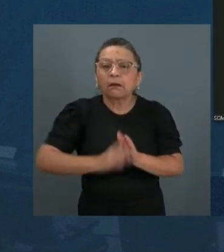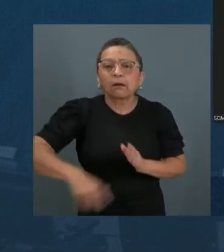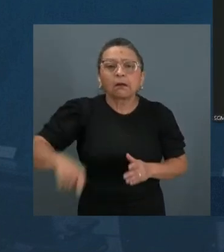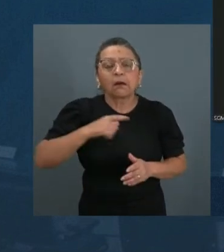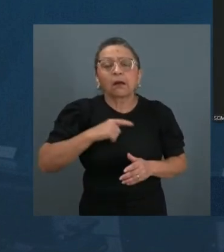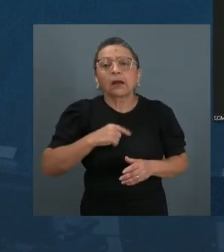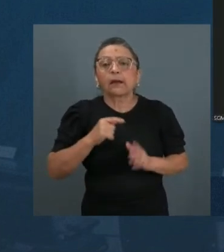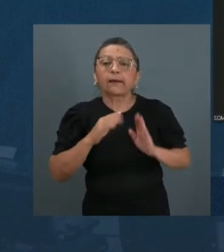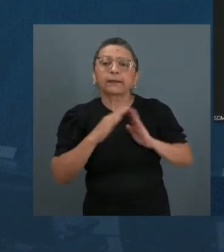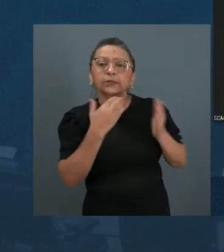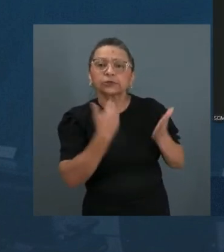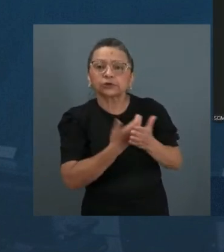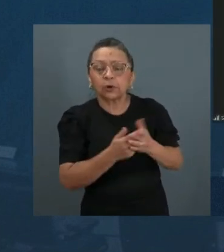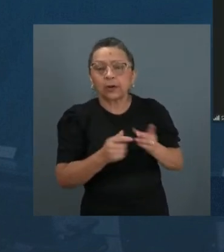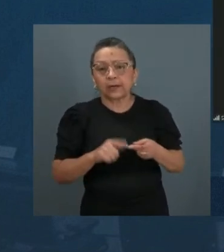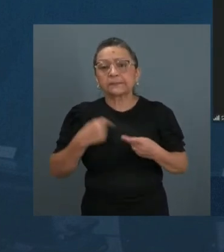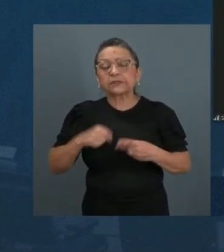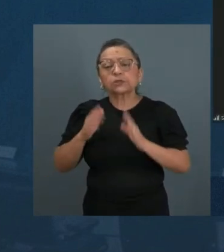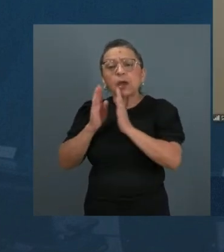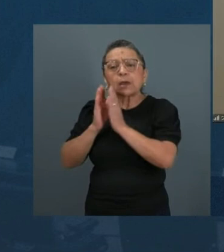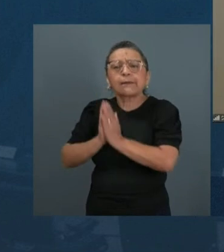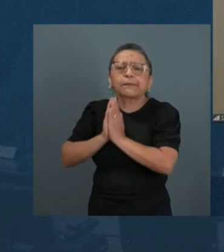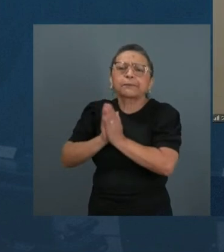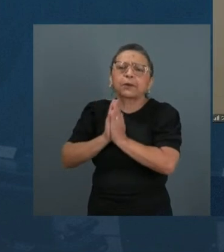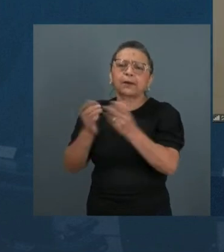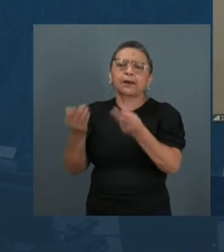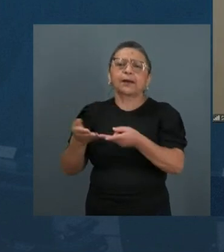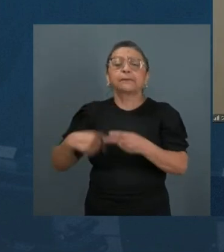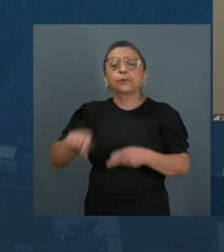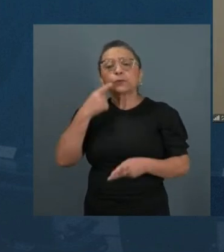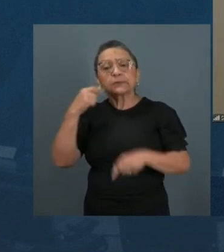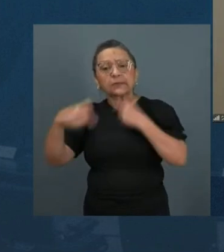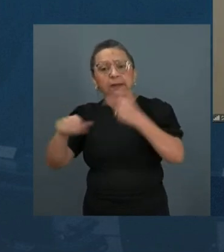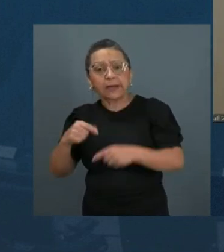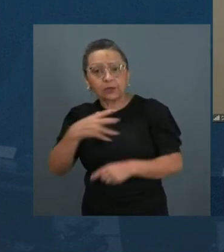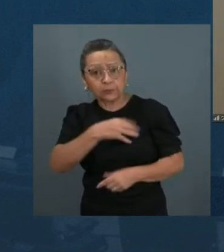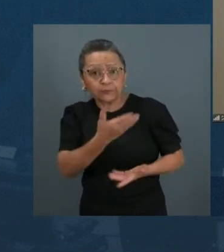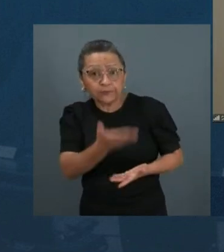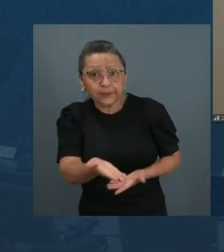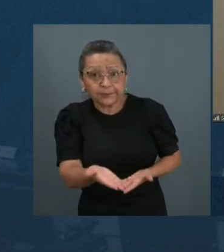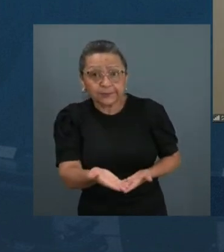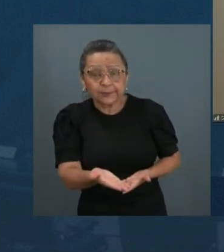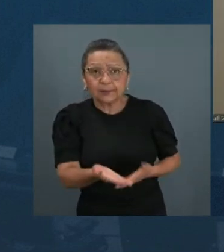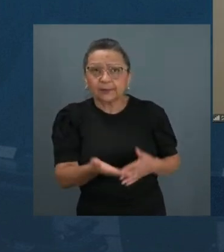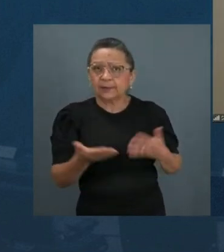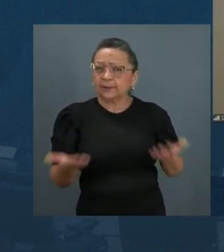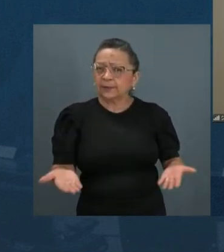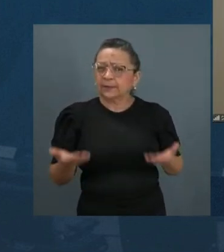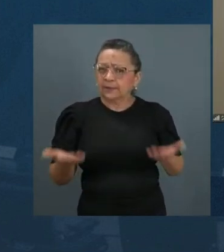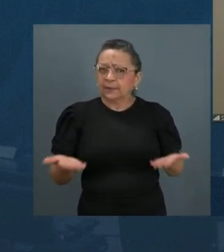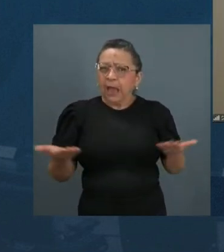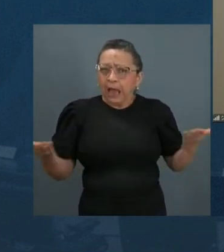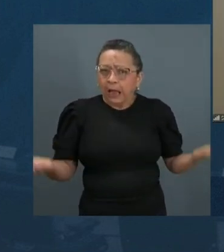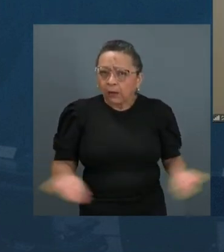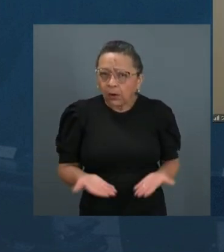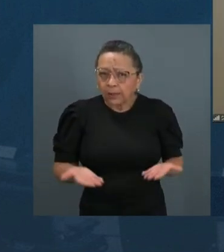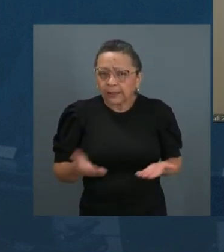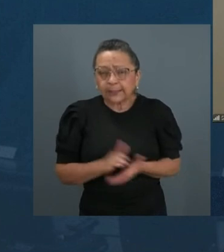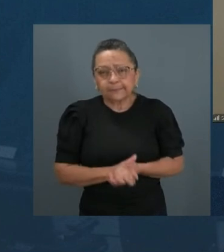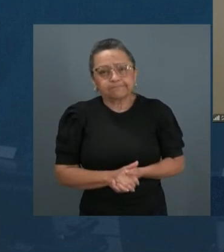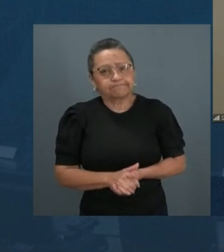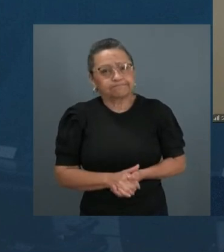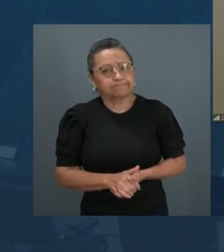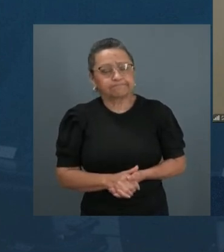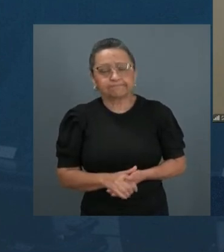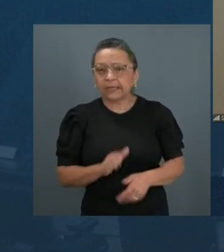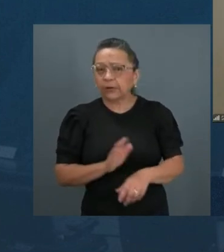à escola, elas precisam implorar por um trabalho para o filho. E aí, agora, na necessidade de ajustar